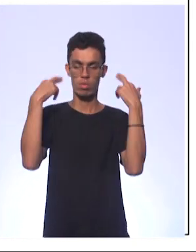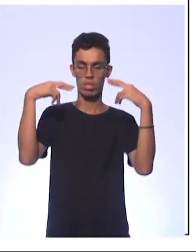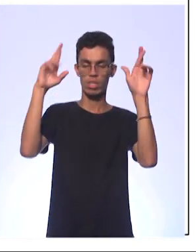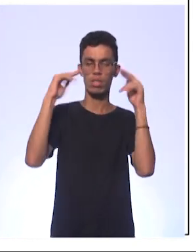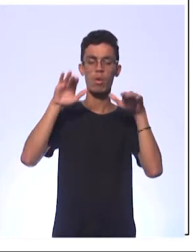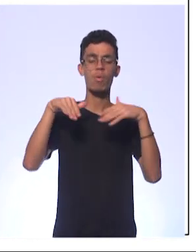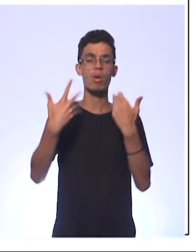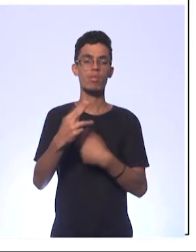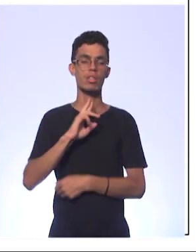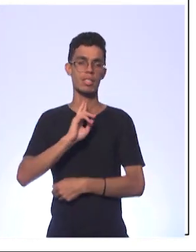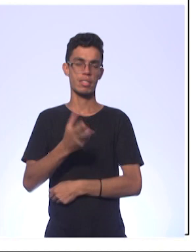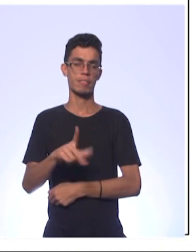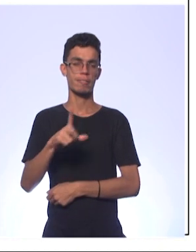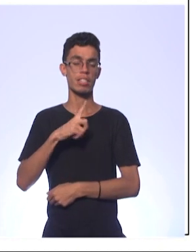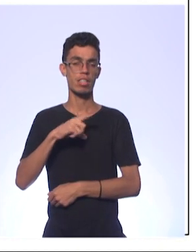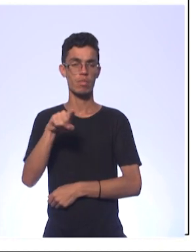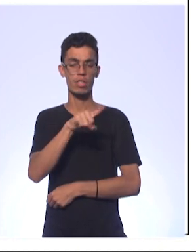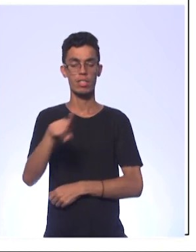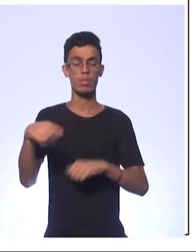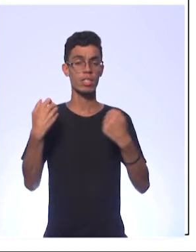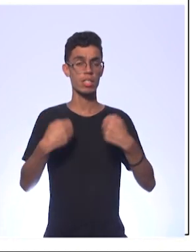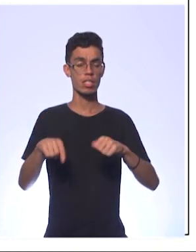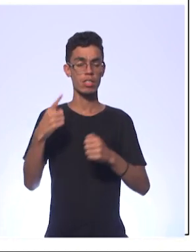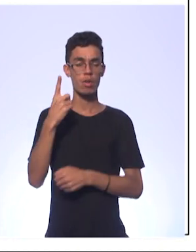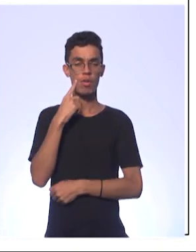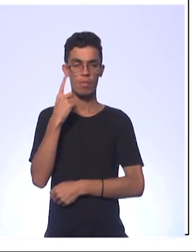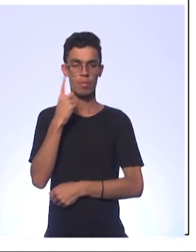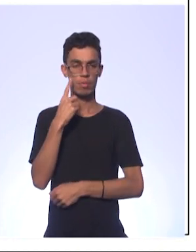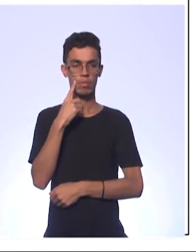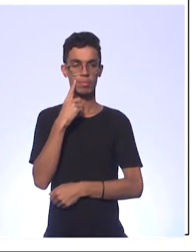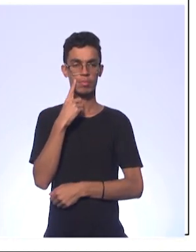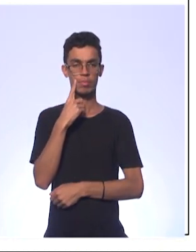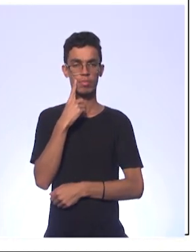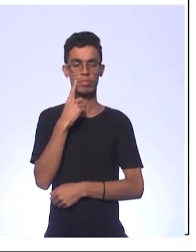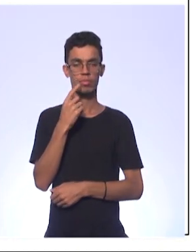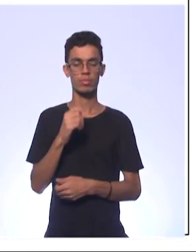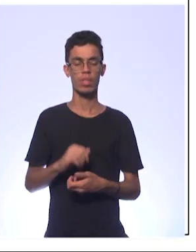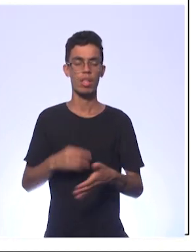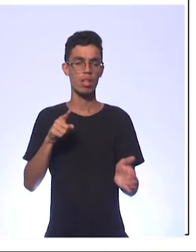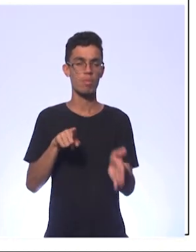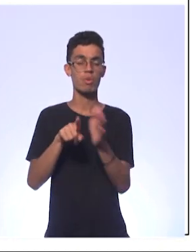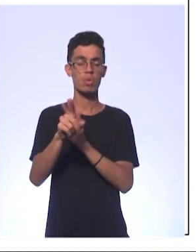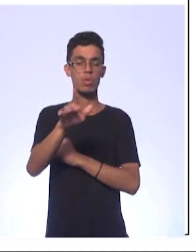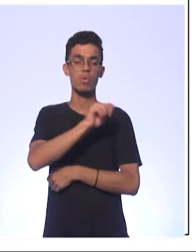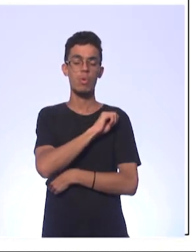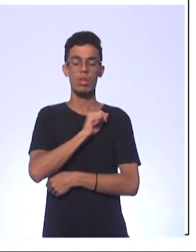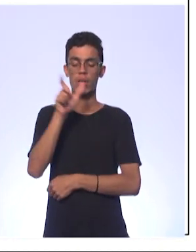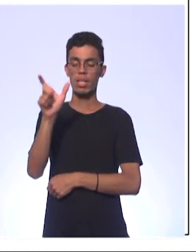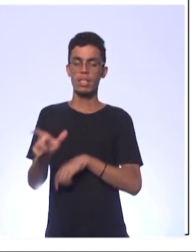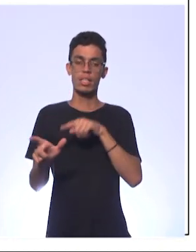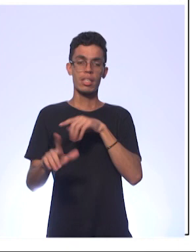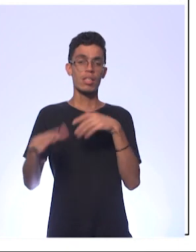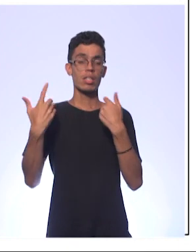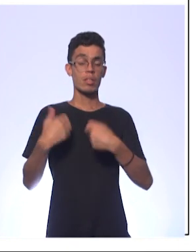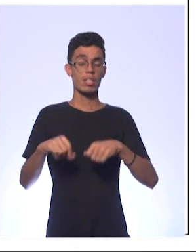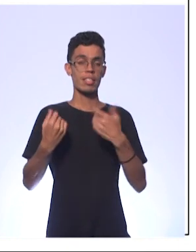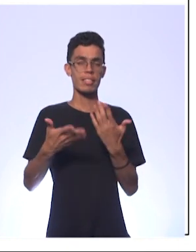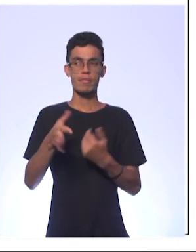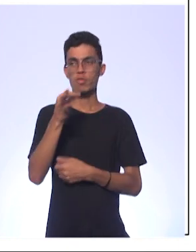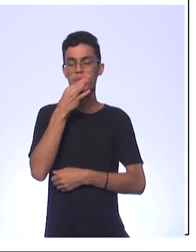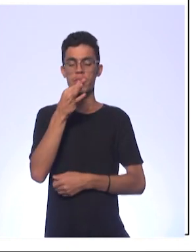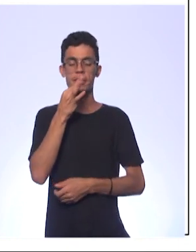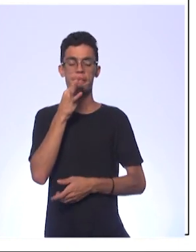o cordeiro? Vocês precisam observar, né, que a partir dessa pergunta o aluno vai precisar fazer um julgamento, ele vai